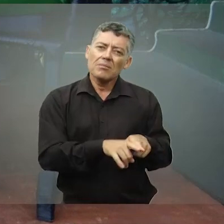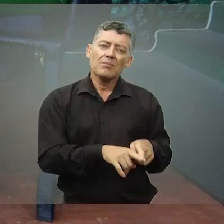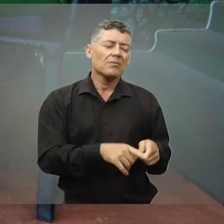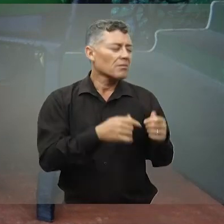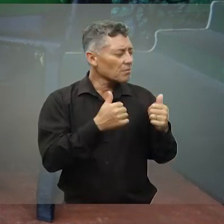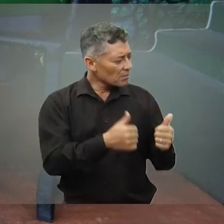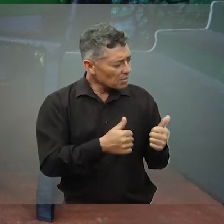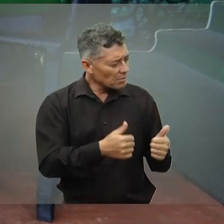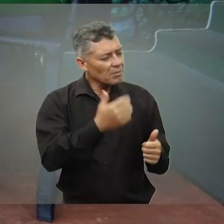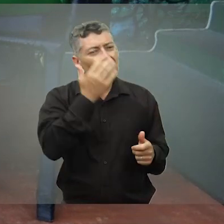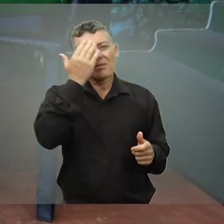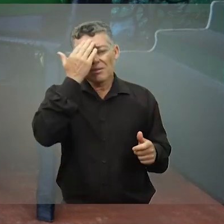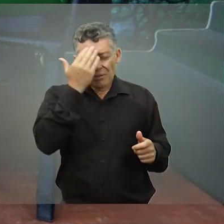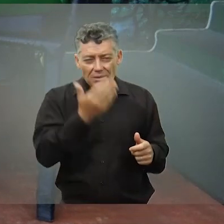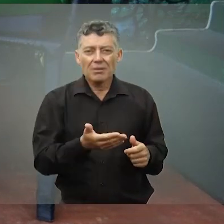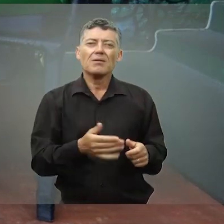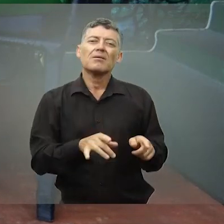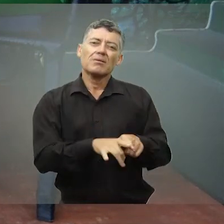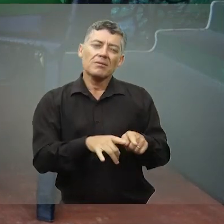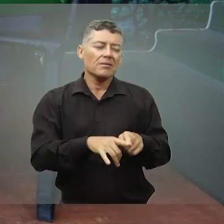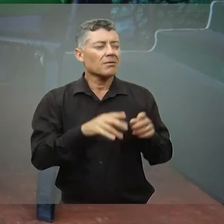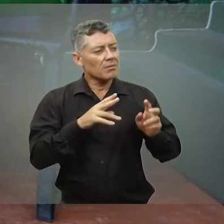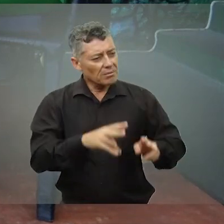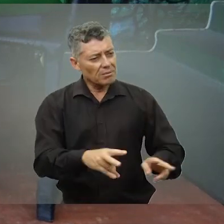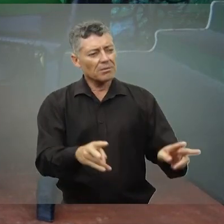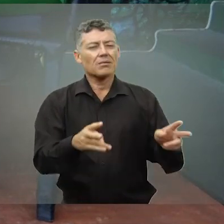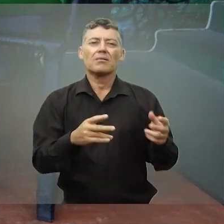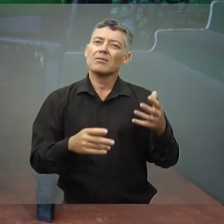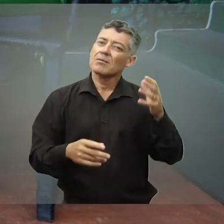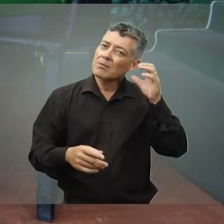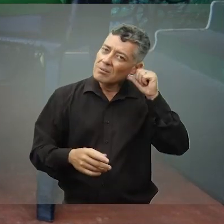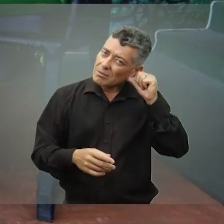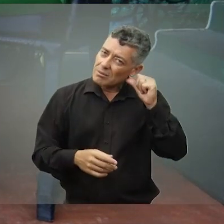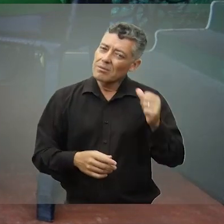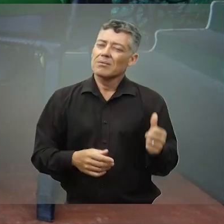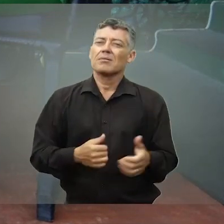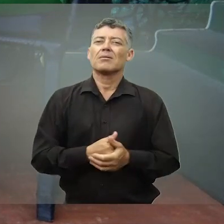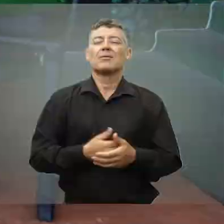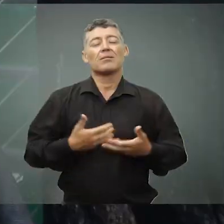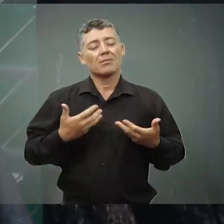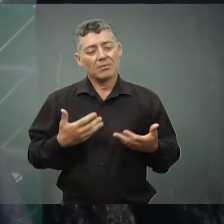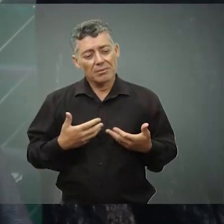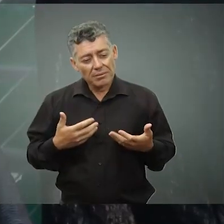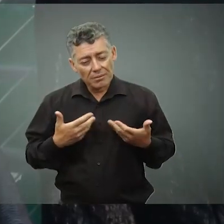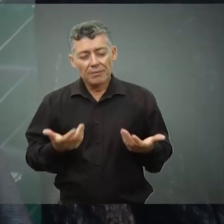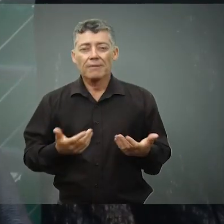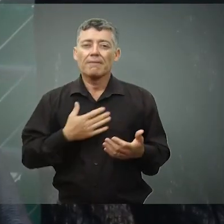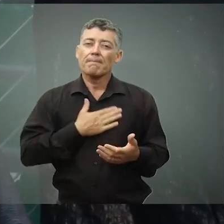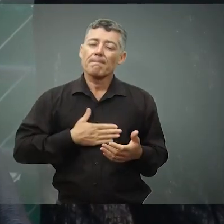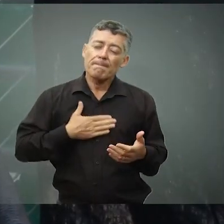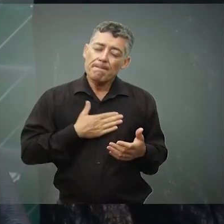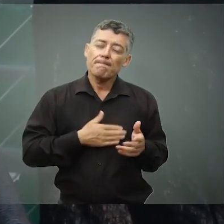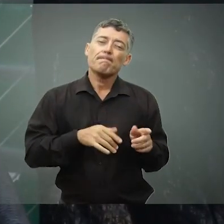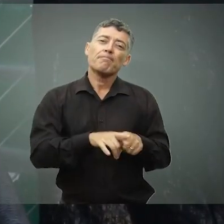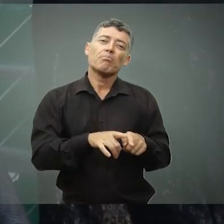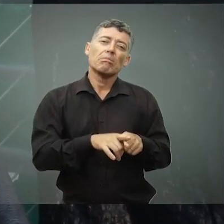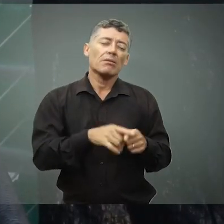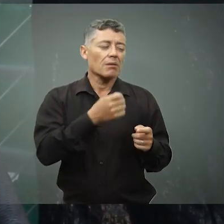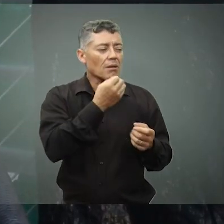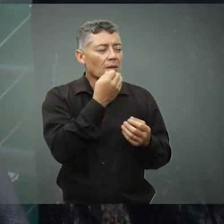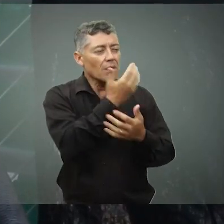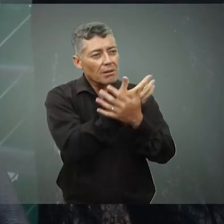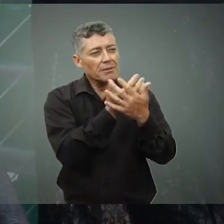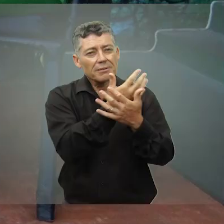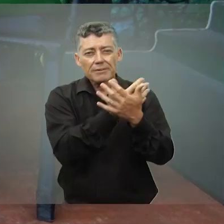lotadíssima, para que a gente possa, né, continuar ouvindo a sua música, né, vendo a sua alegria, o prazer que você tem em cantar, que pra